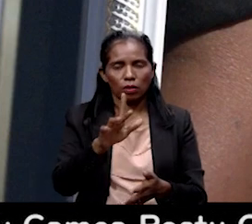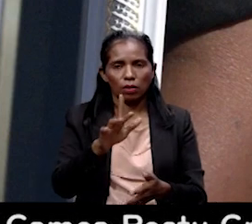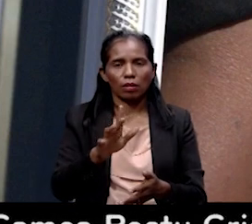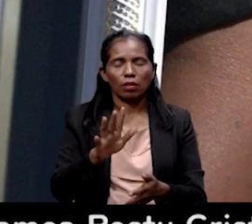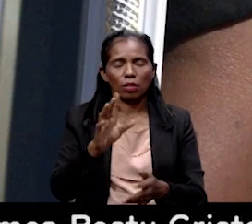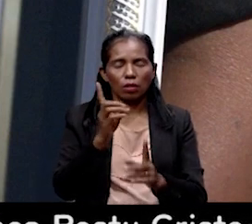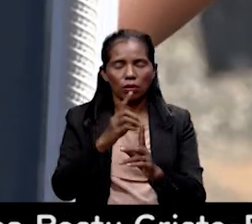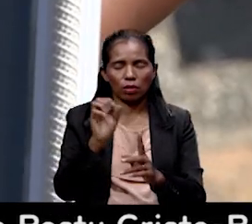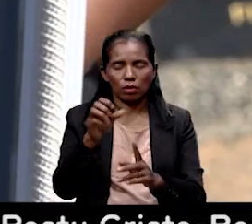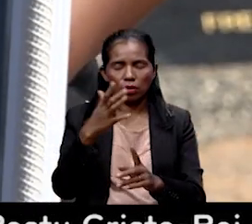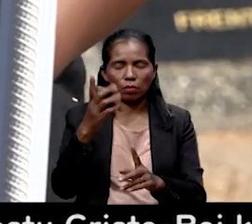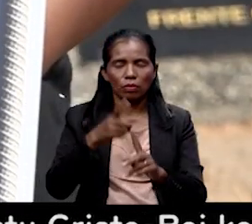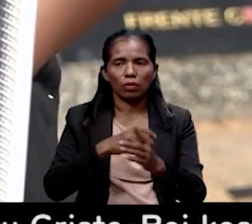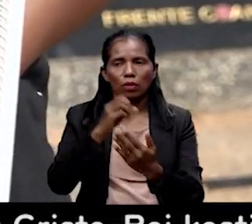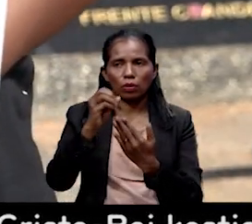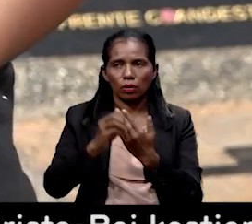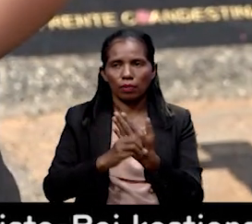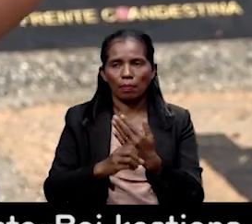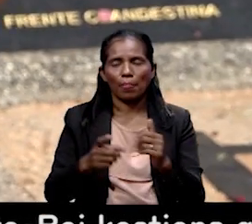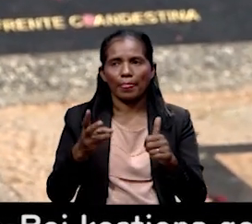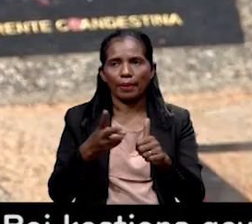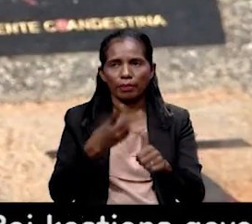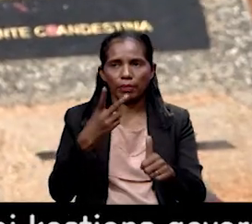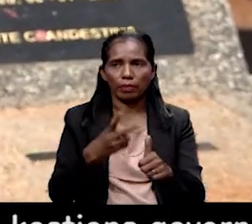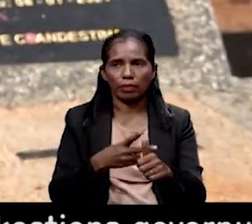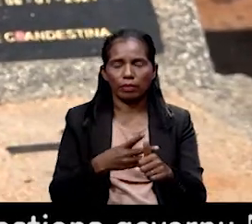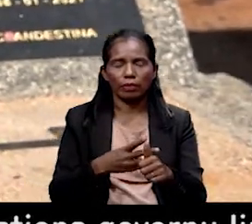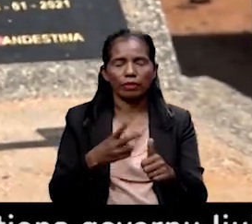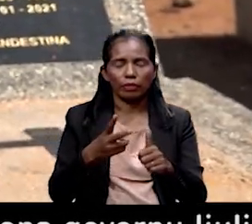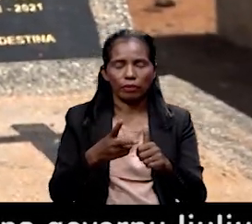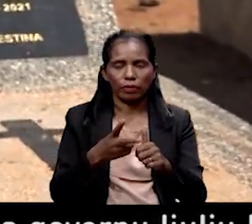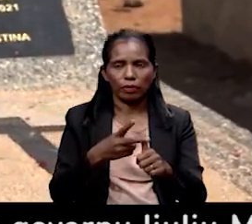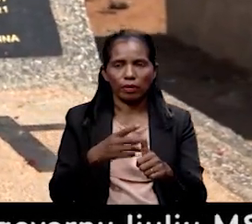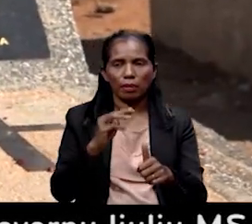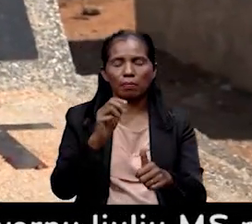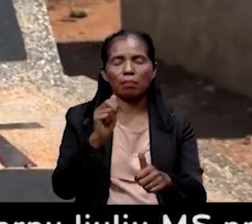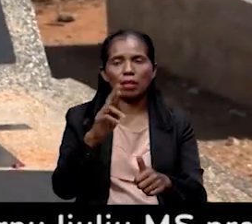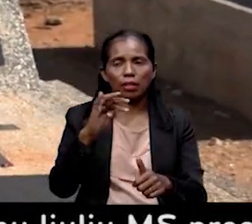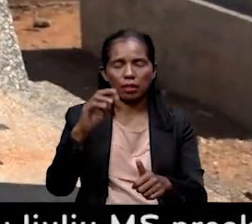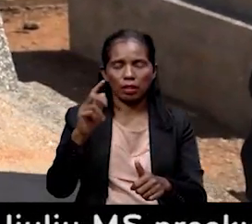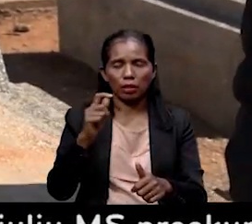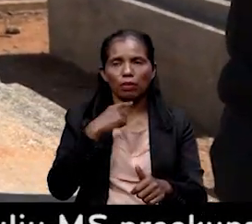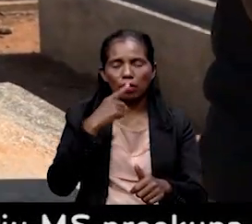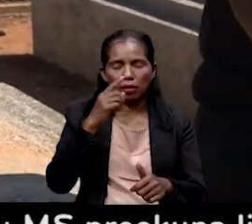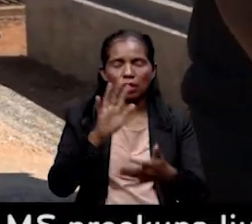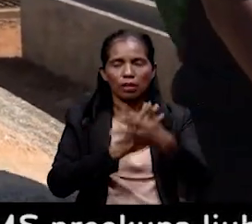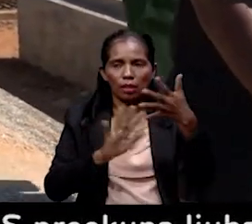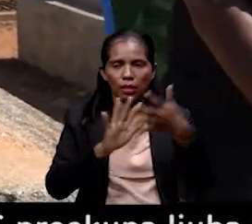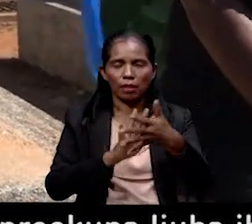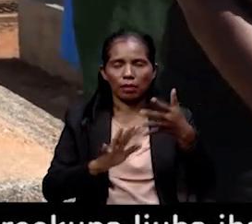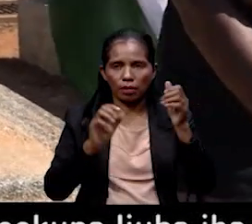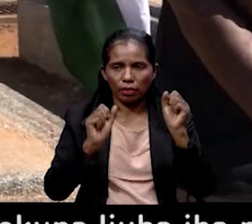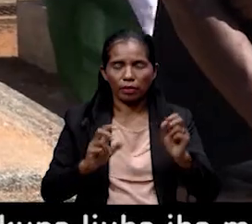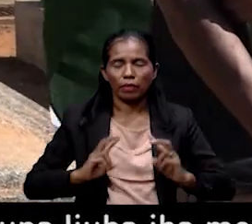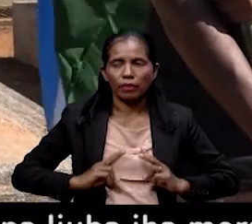Lima fulan Outubro. Segundo Vice Presidente Conselho Combatentes Libertação Nacional Mari Turesa Teten lolos iha seremonia halot mate ising